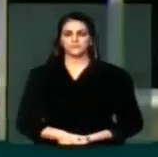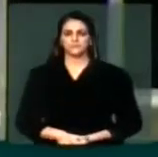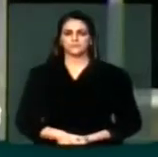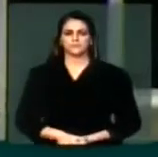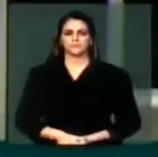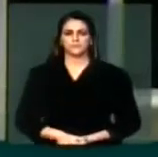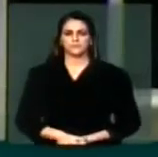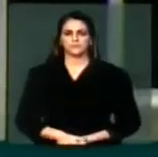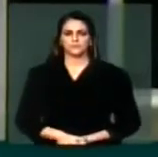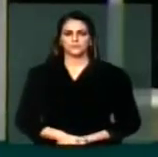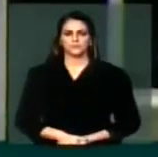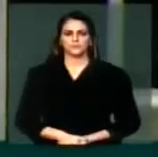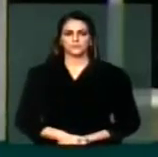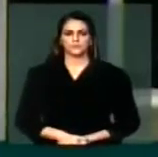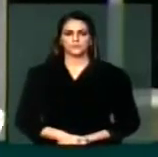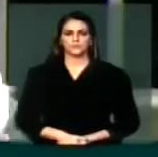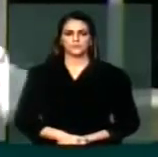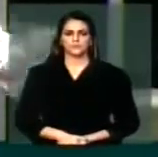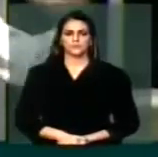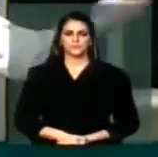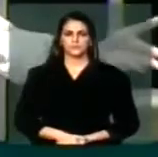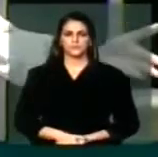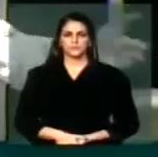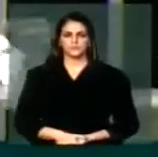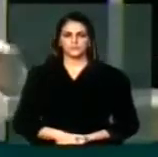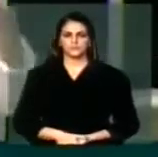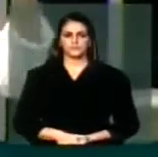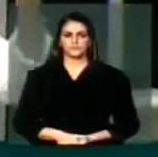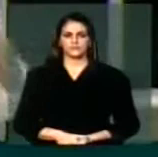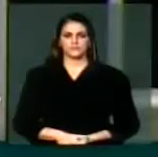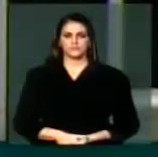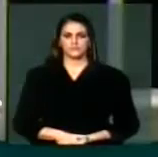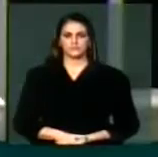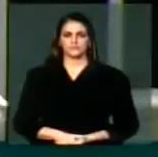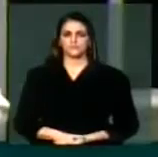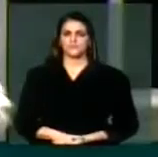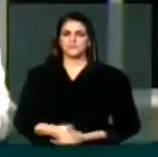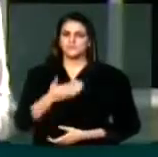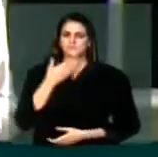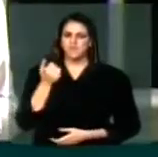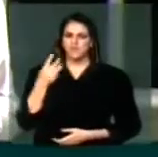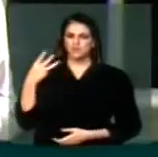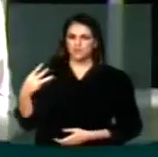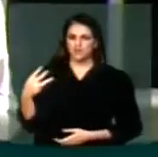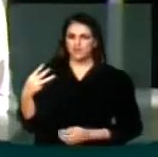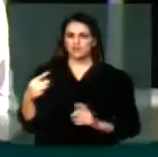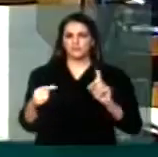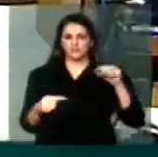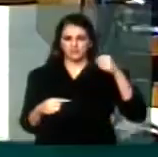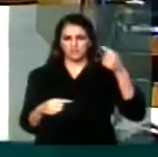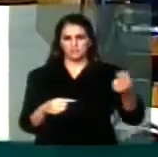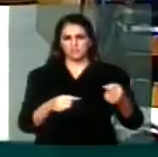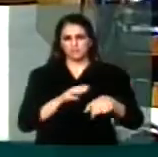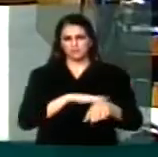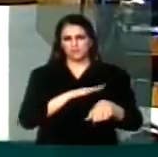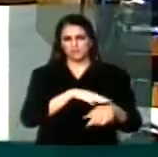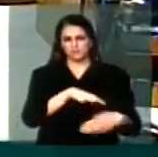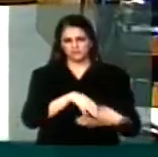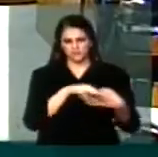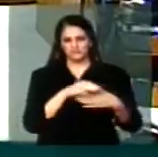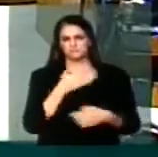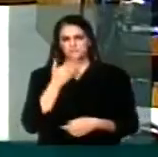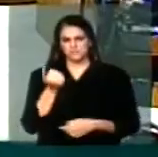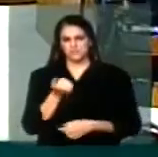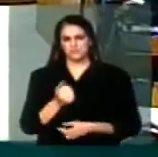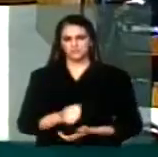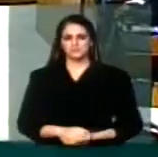Vossa Excelência quer falar pela liderança? Eu posso falar 3 e depois usar o de líder para outra. Isso. Tá bom. Vossa Excelência podia melhor. ter feito as duas coisas. Então. Ganhei